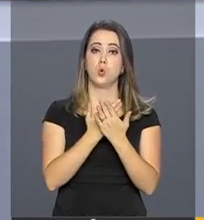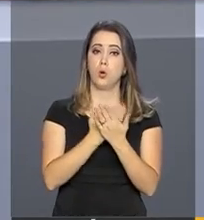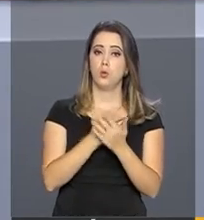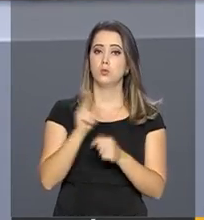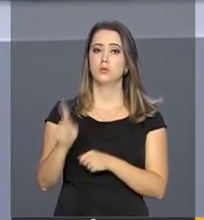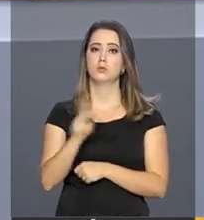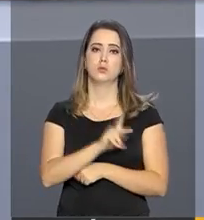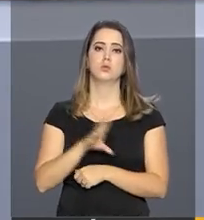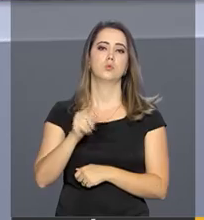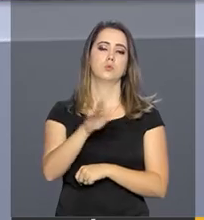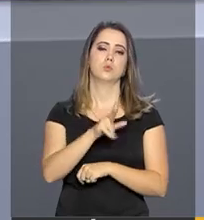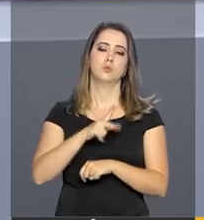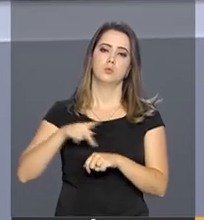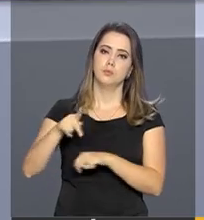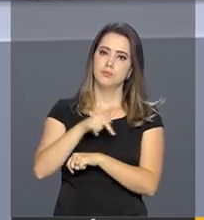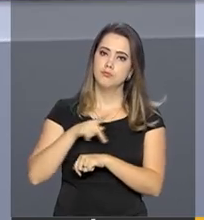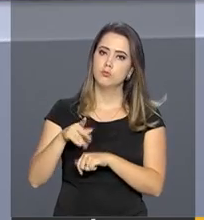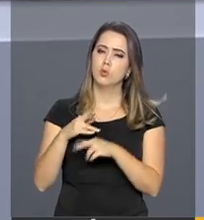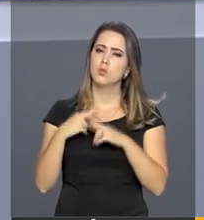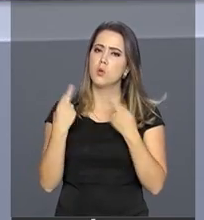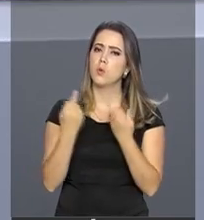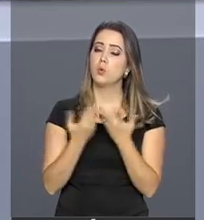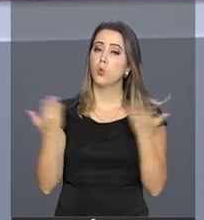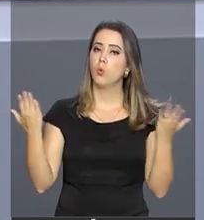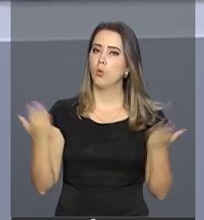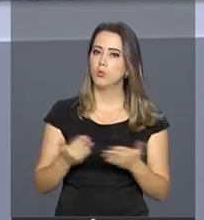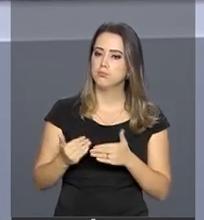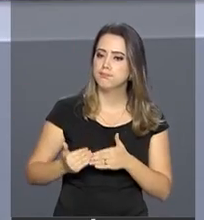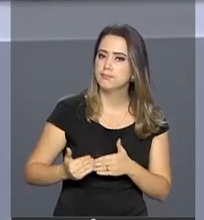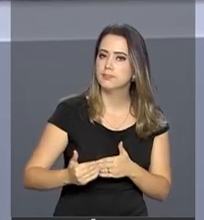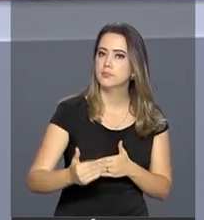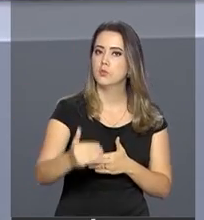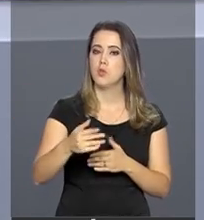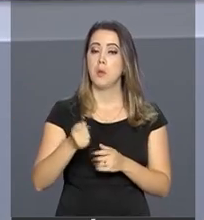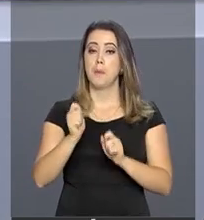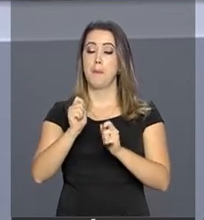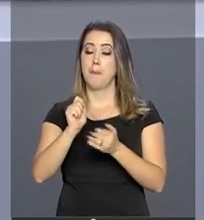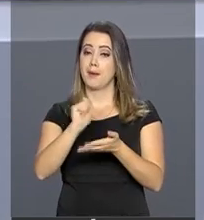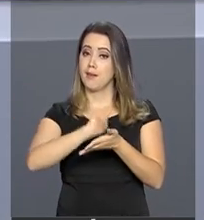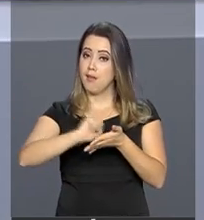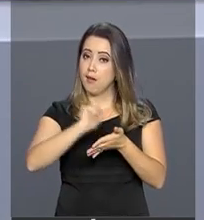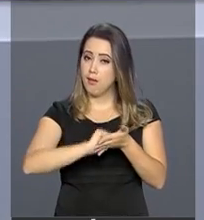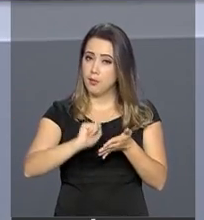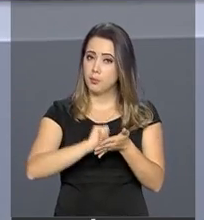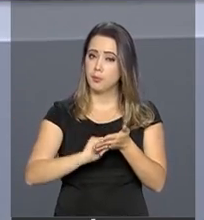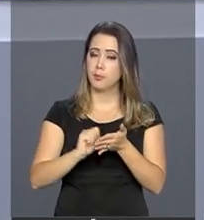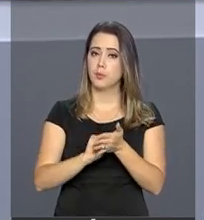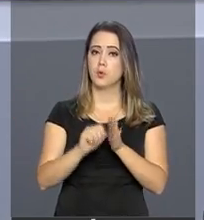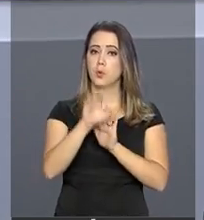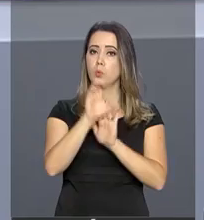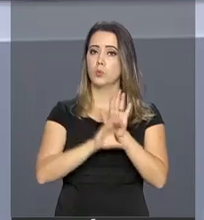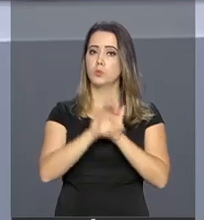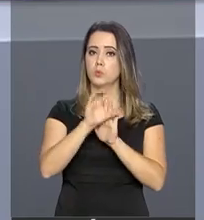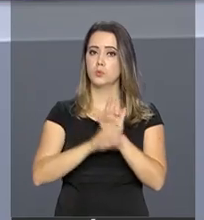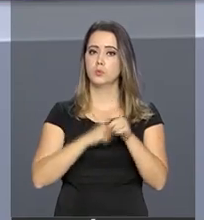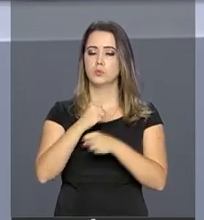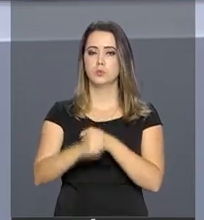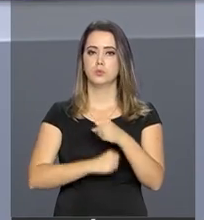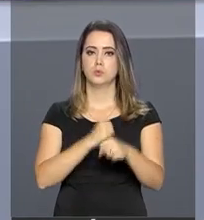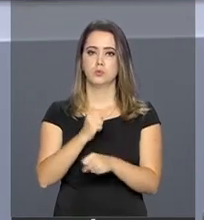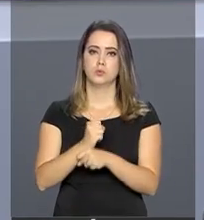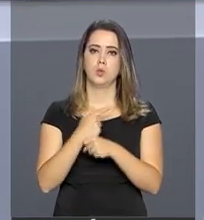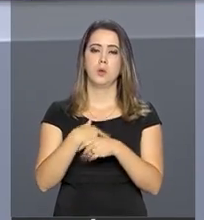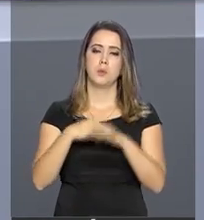professores de todo o país estão se reunindo a partir de hoje para começar a elaborar o currículo escolar do próximo ano que vai levar em